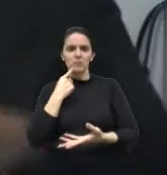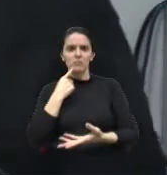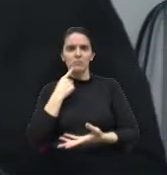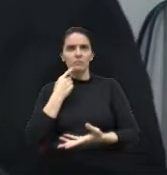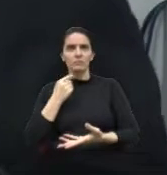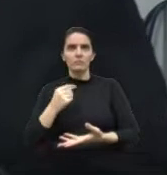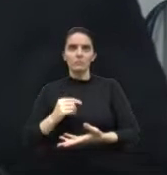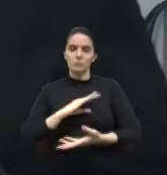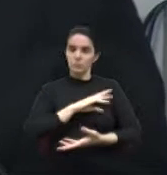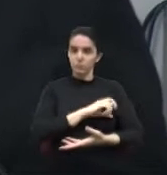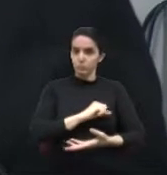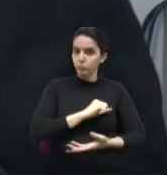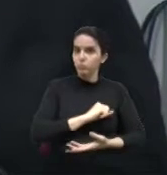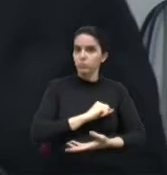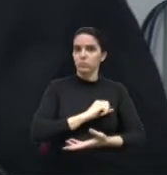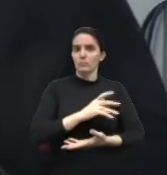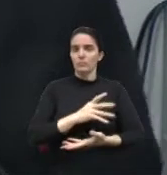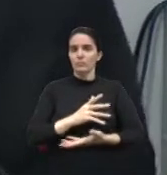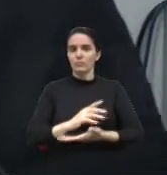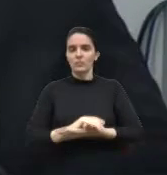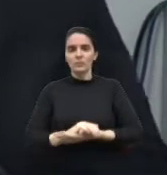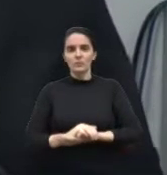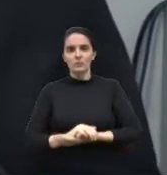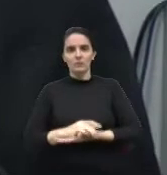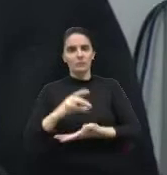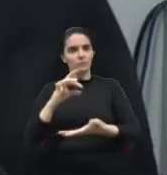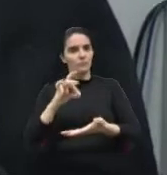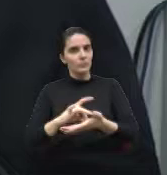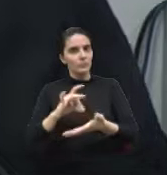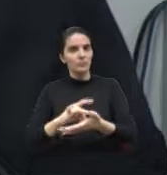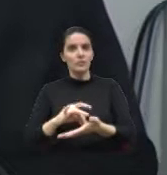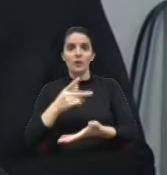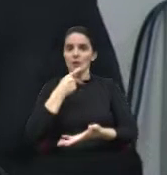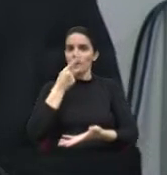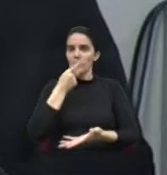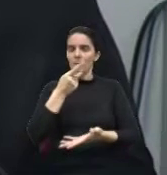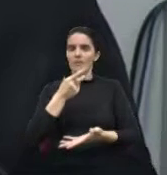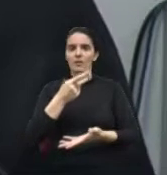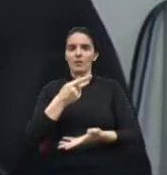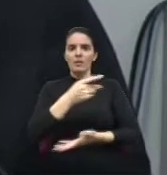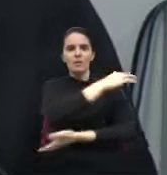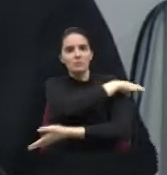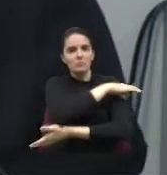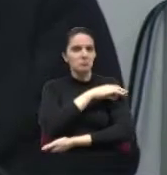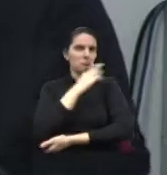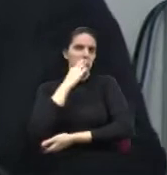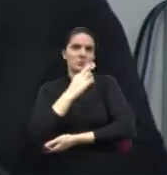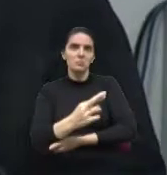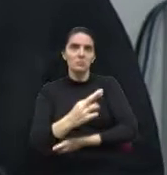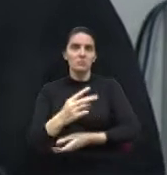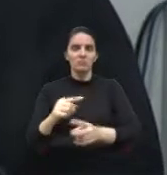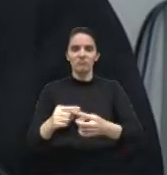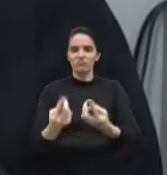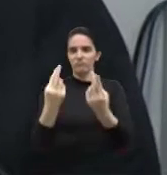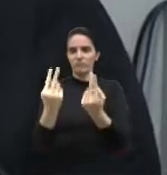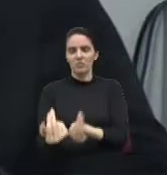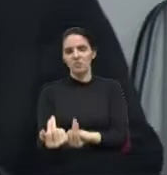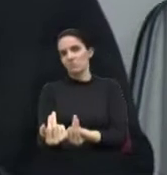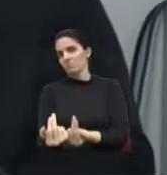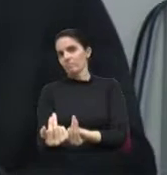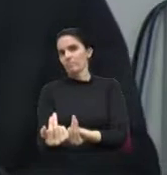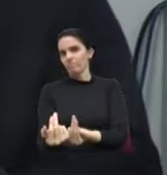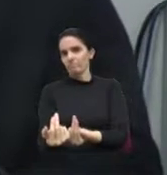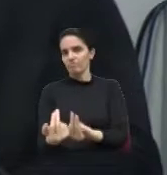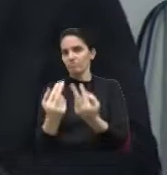senhor tinha na legislatura passada, de falar do executivo, que não respondia os seus requerimentos. Continua da mesma forma.